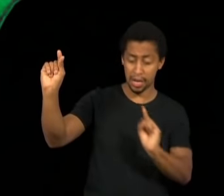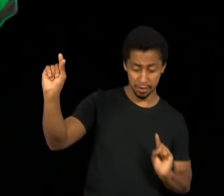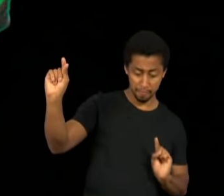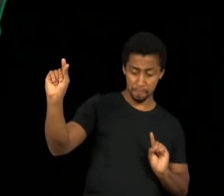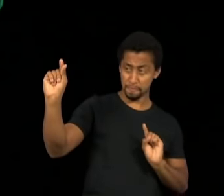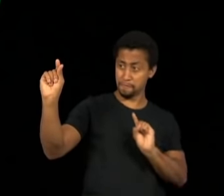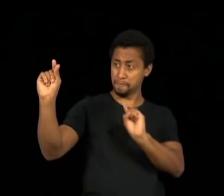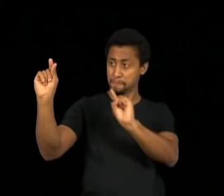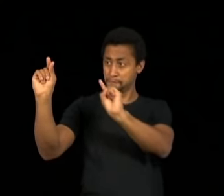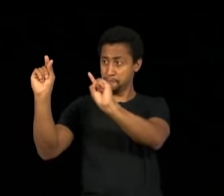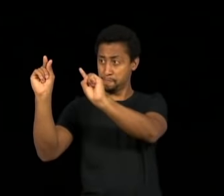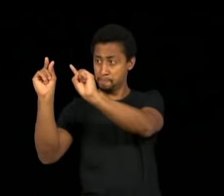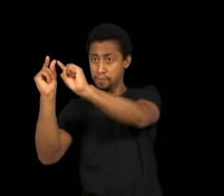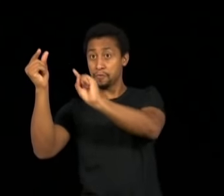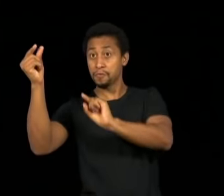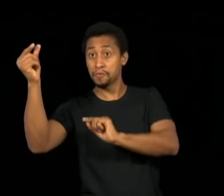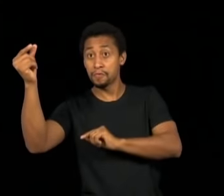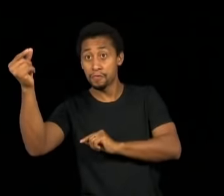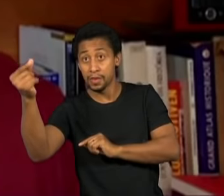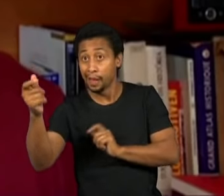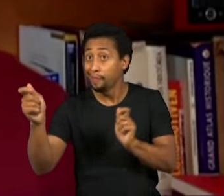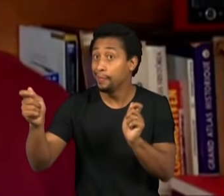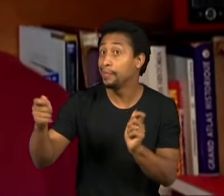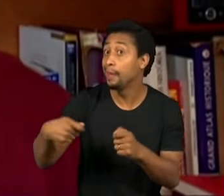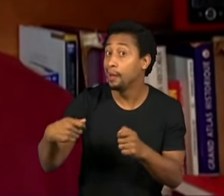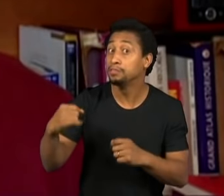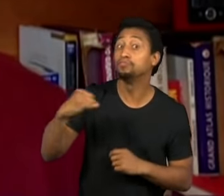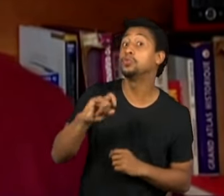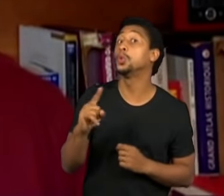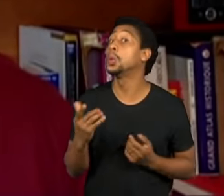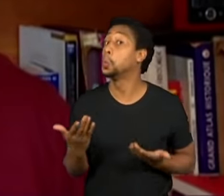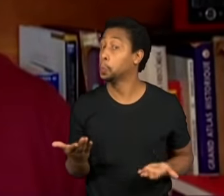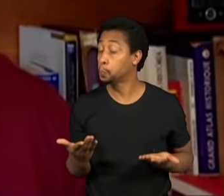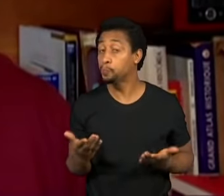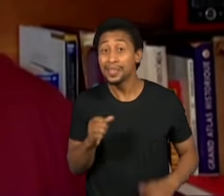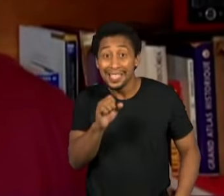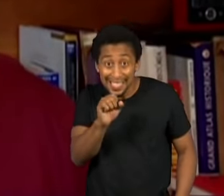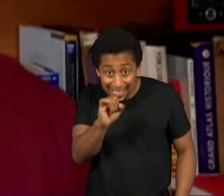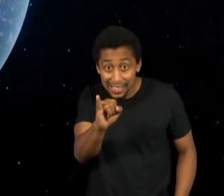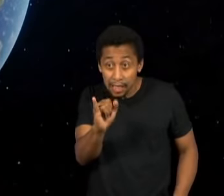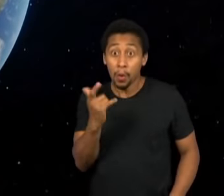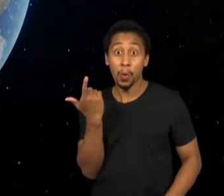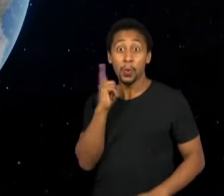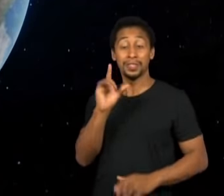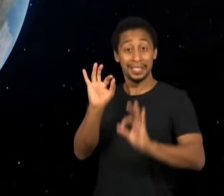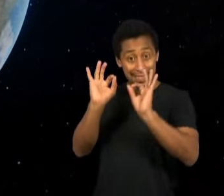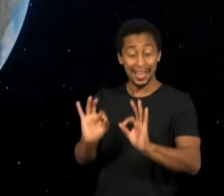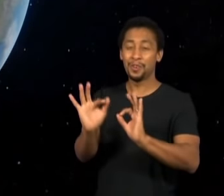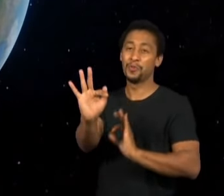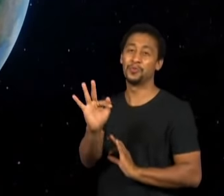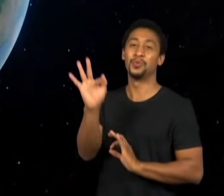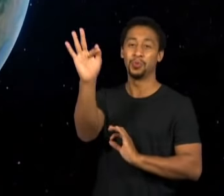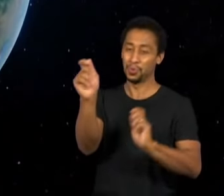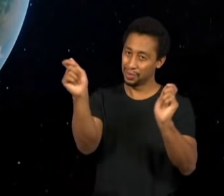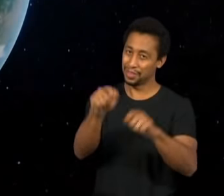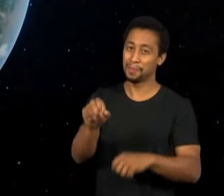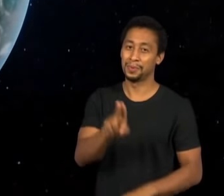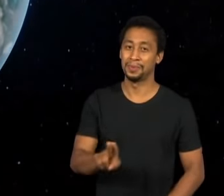no futuro isso venha a ser necessário, essa tecnologia já exista, os números já existem.